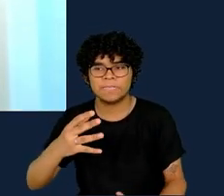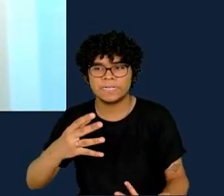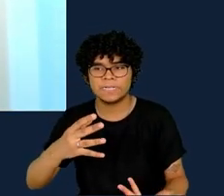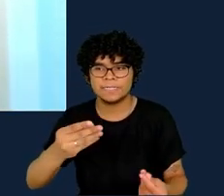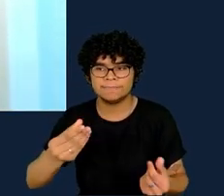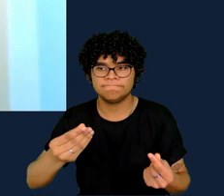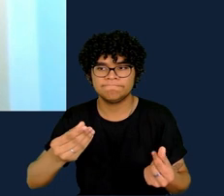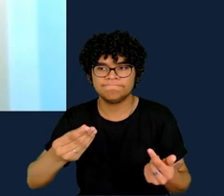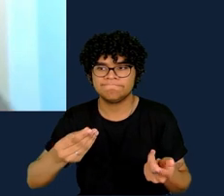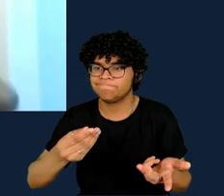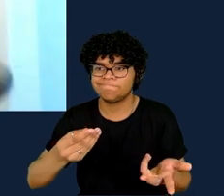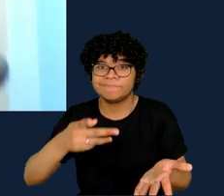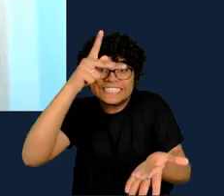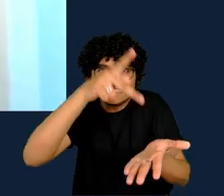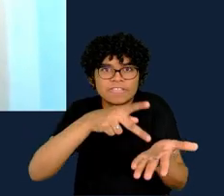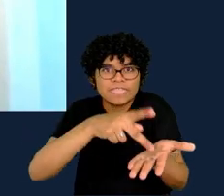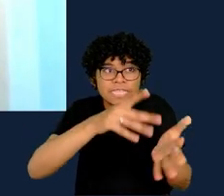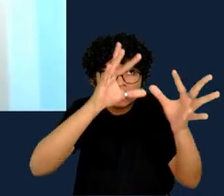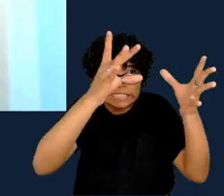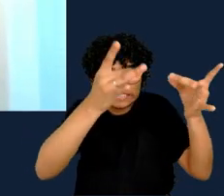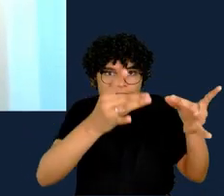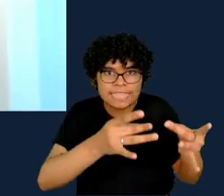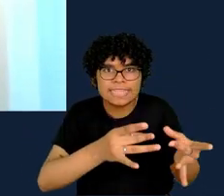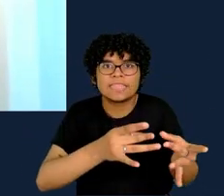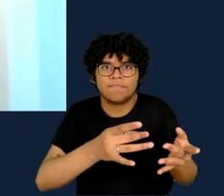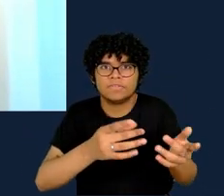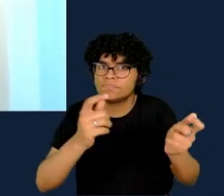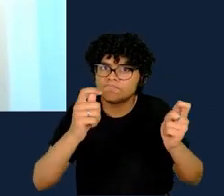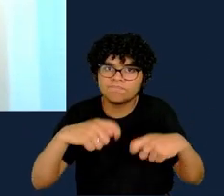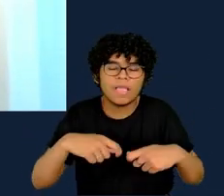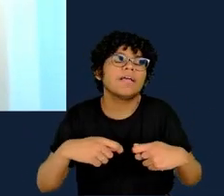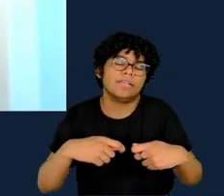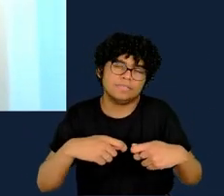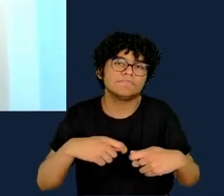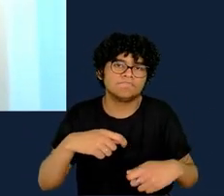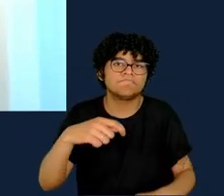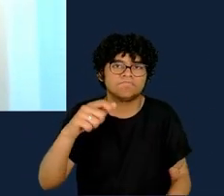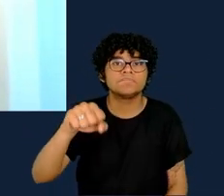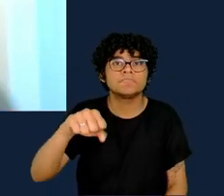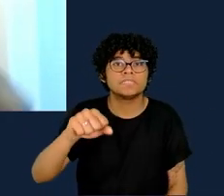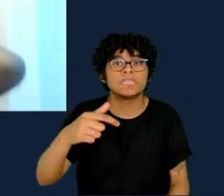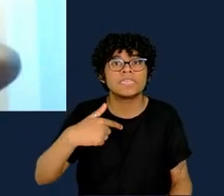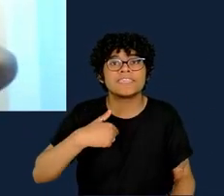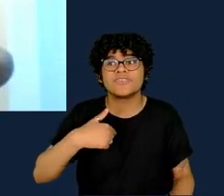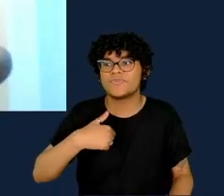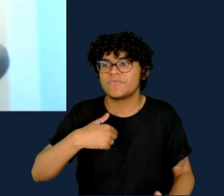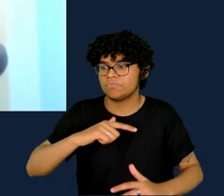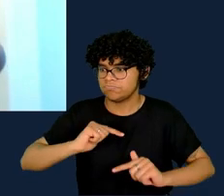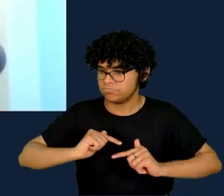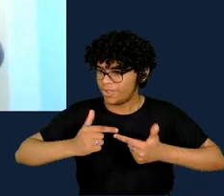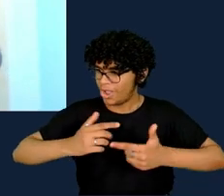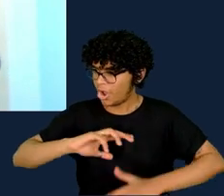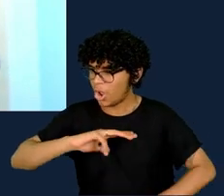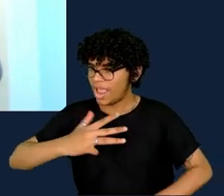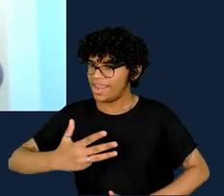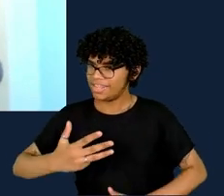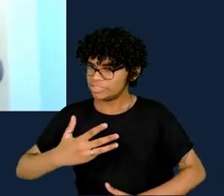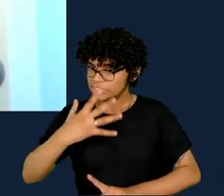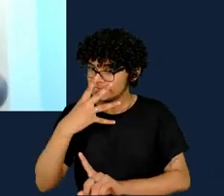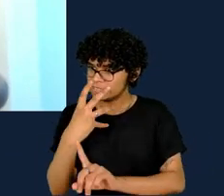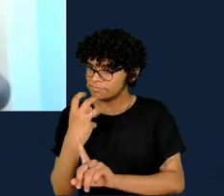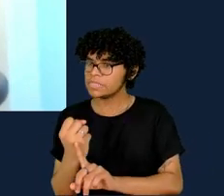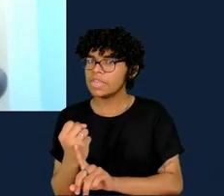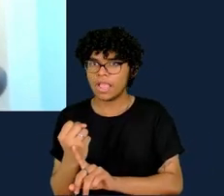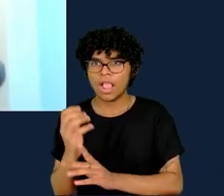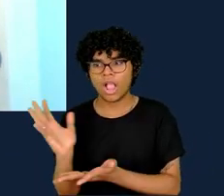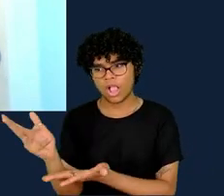Então, certamente, mas eu me encorajo muitas vezes pela disponibilidade de conjuntos de dados proxy que